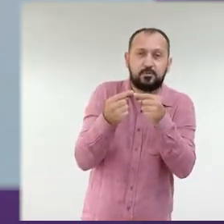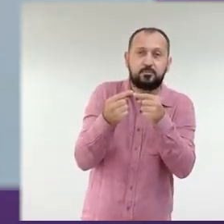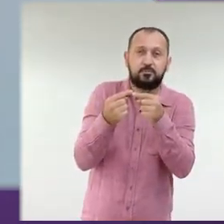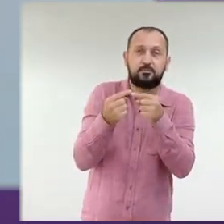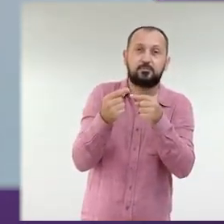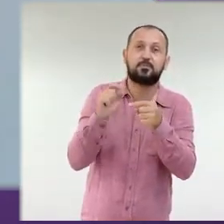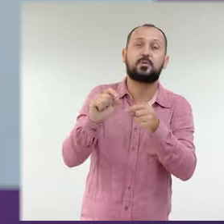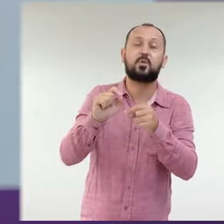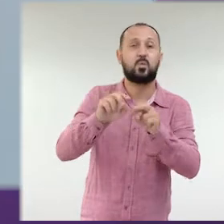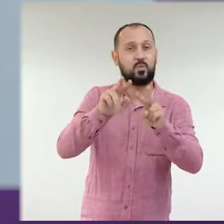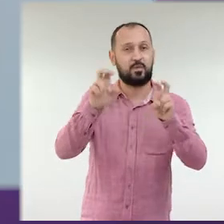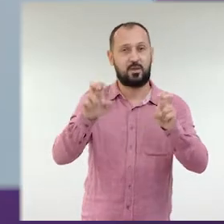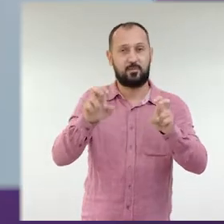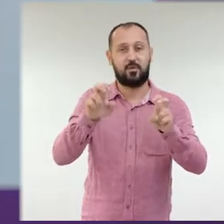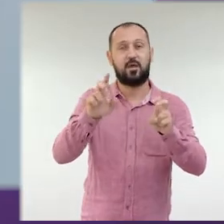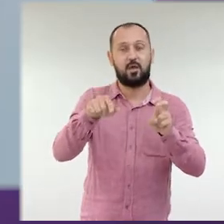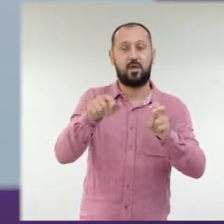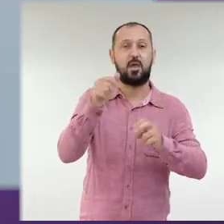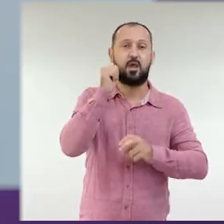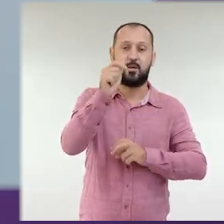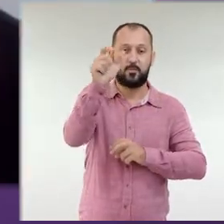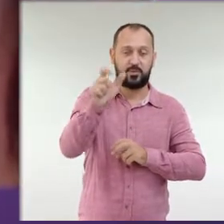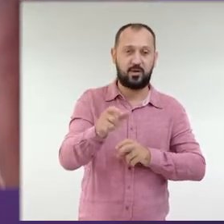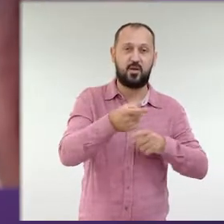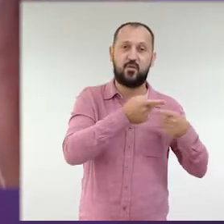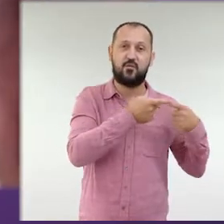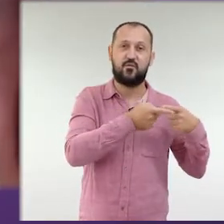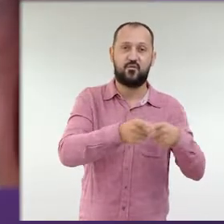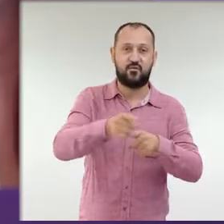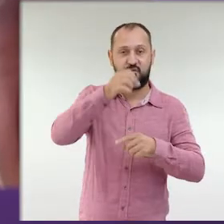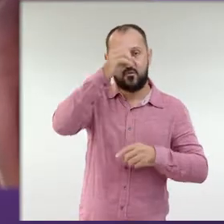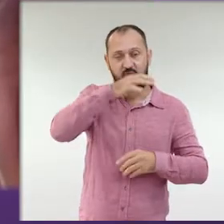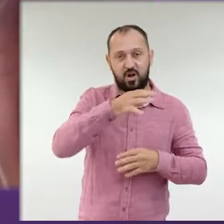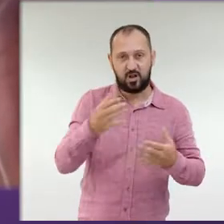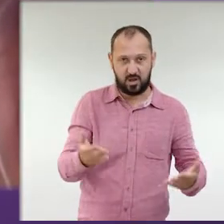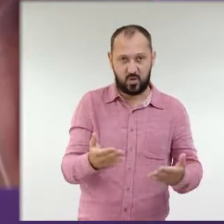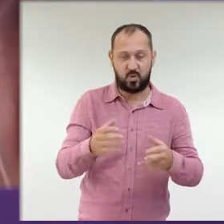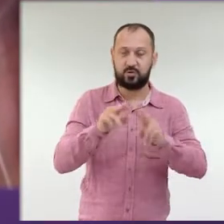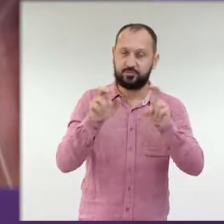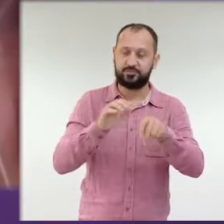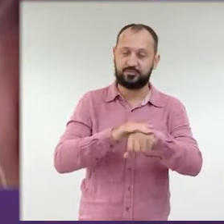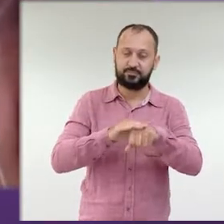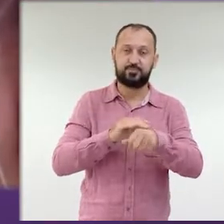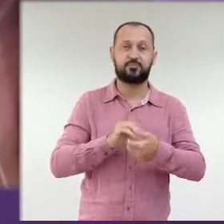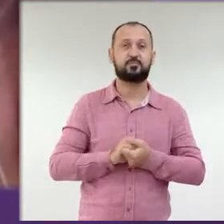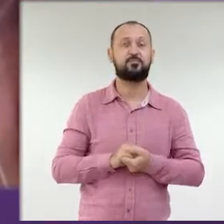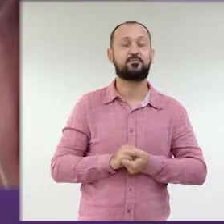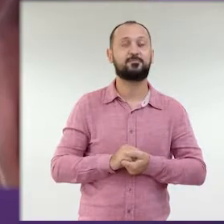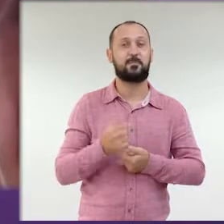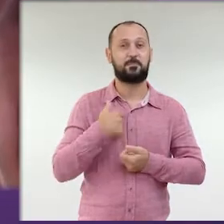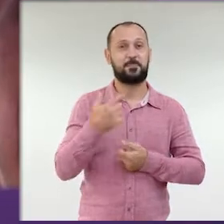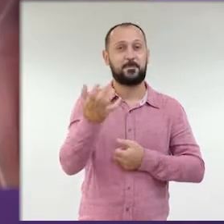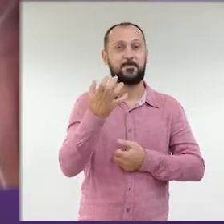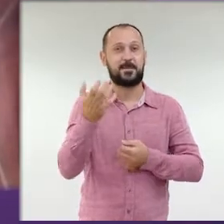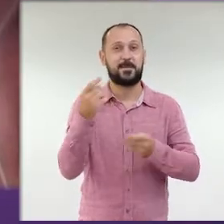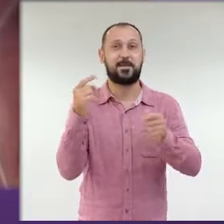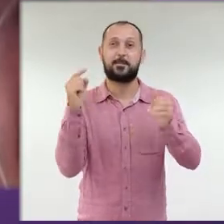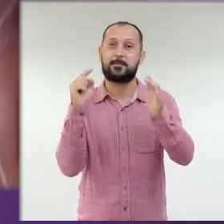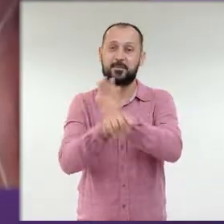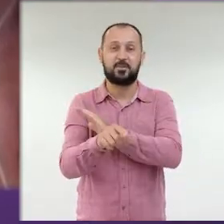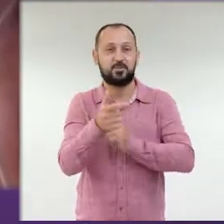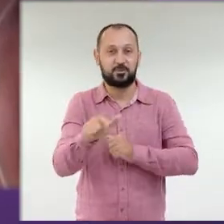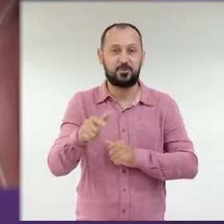gente fala de violência contra a mulher, no caso, que é o que a gente está abordando aqui agora. E eu até queria, mais uma vez, perguntar